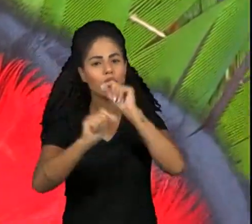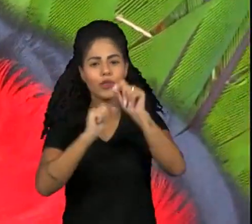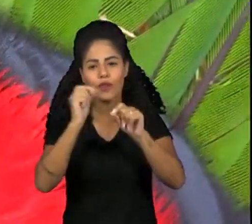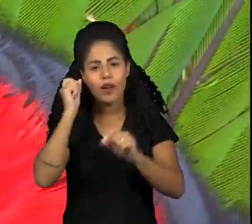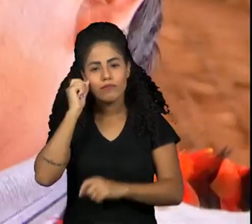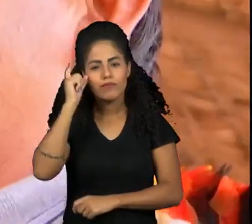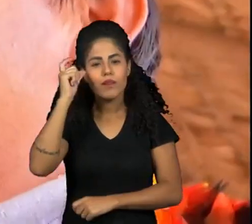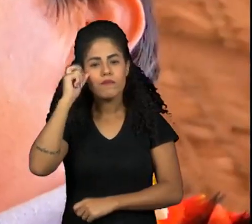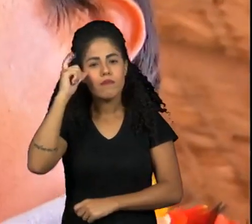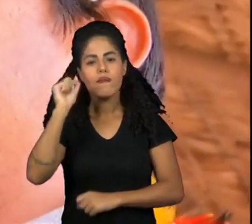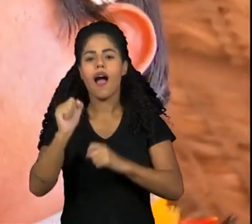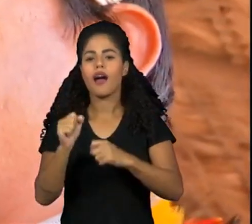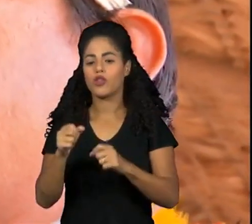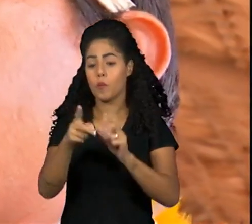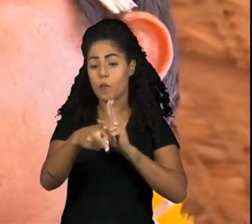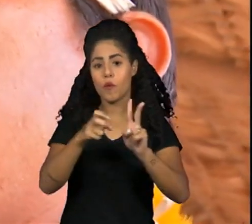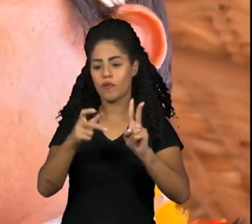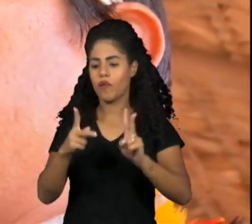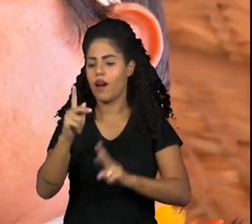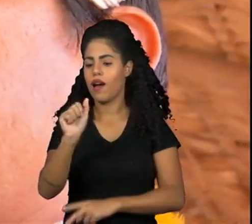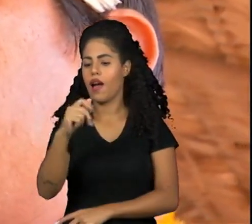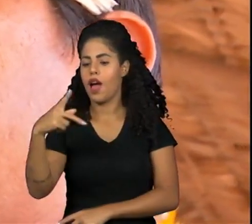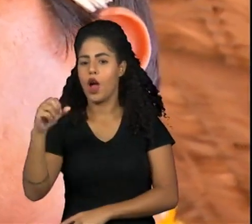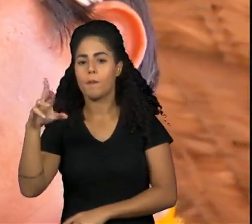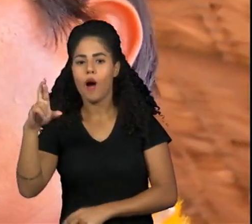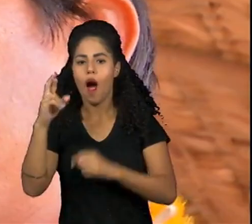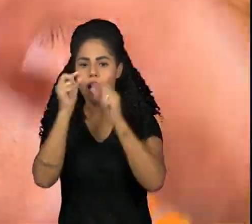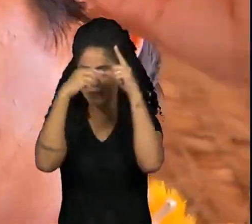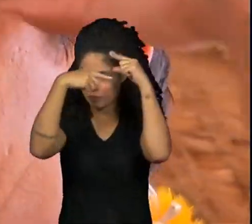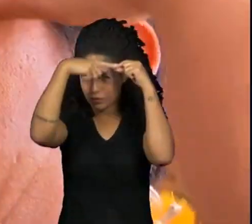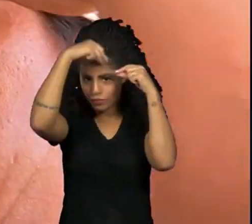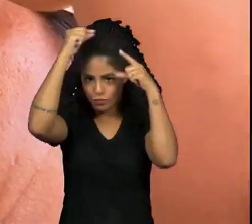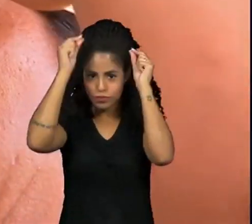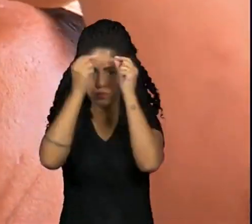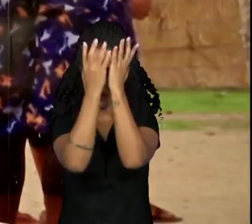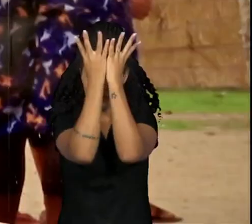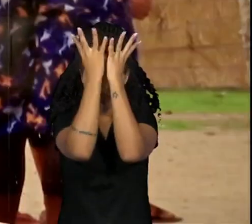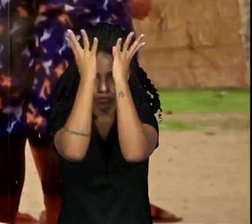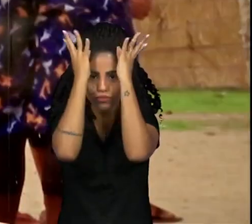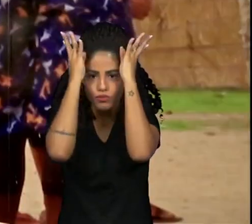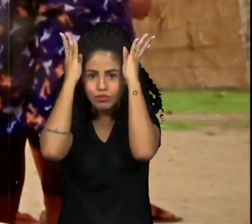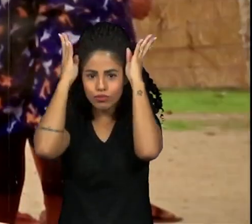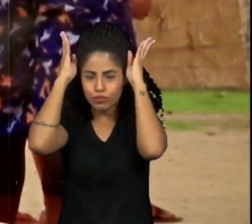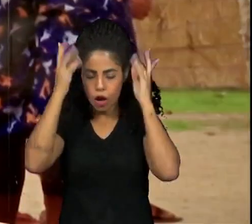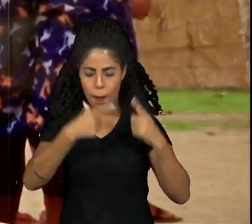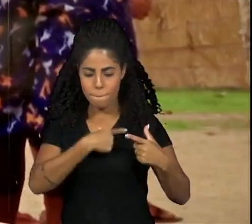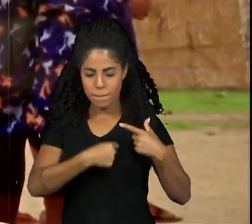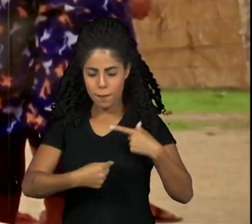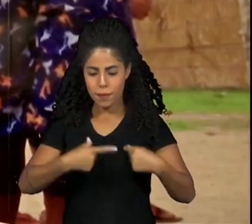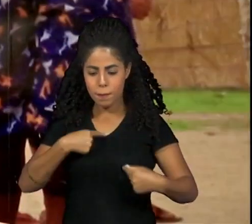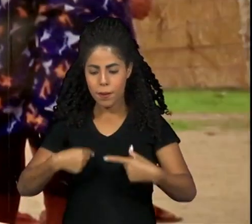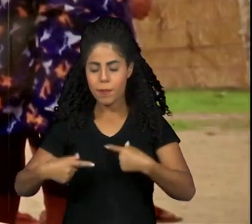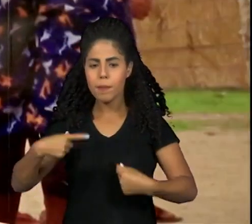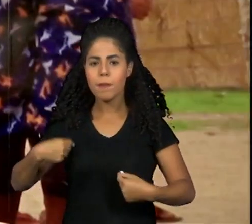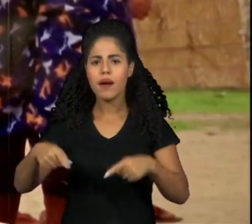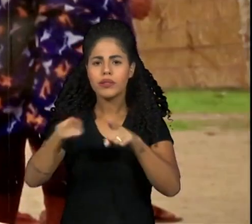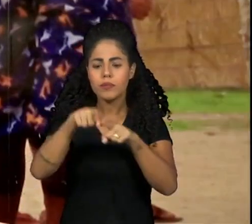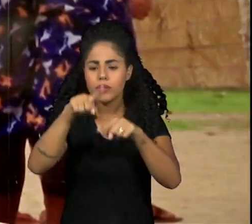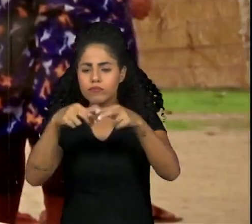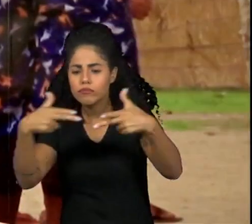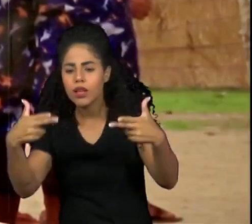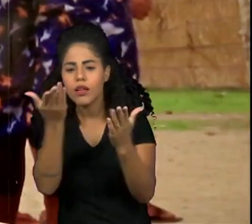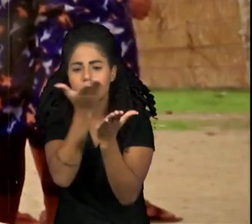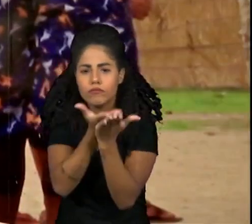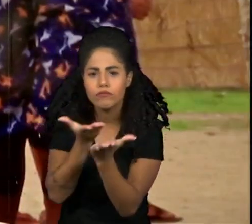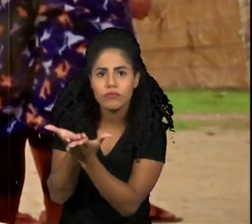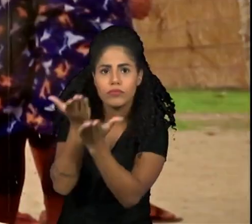Kaapor. As peças são criadas com penas de aves não ameaçadas da região, objetos de estudo e admiração de